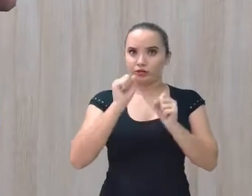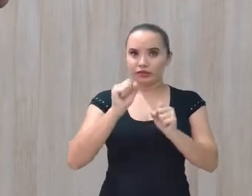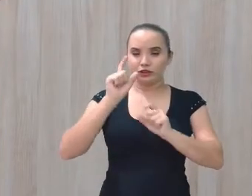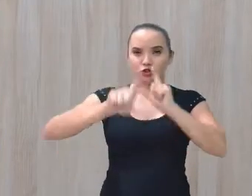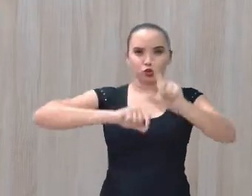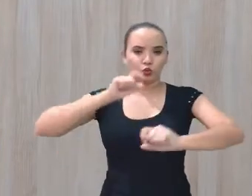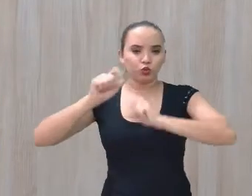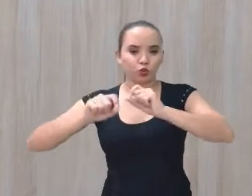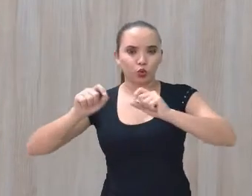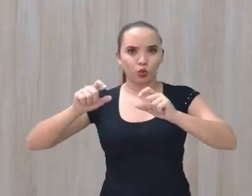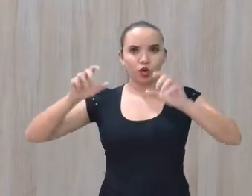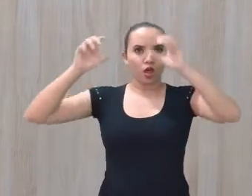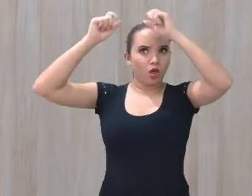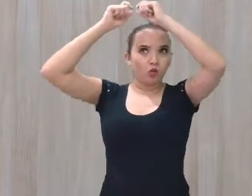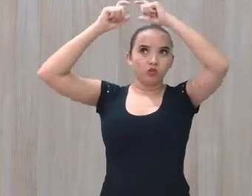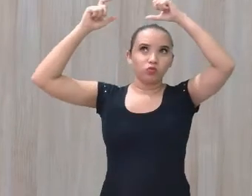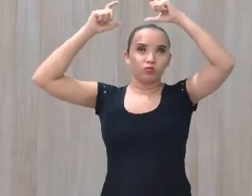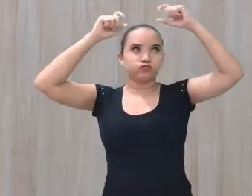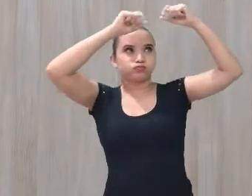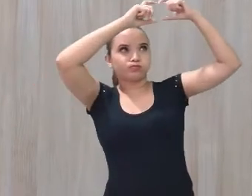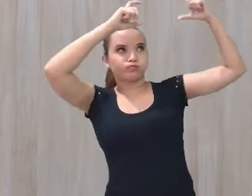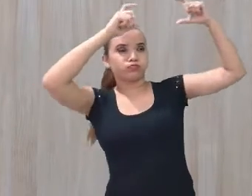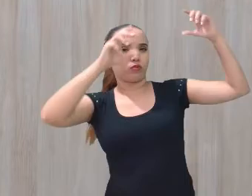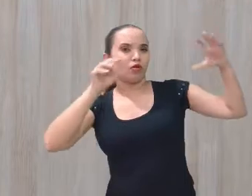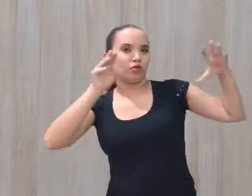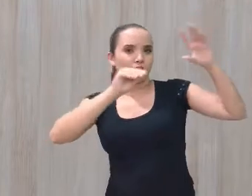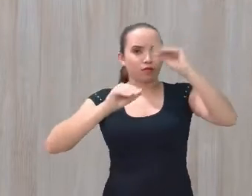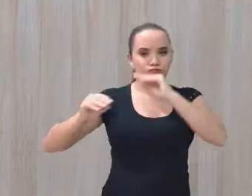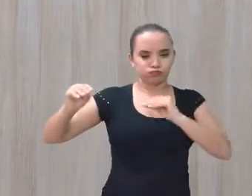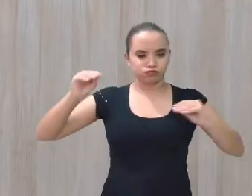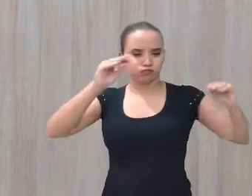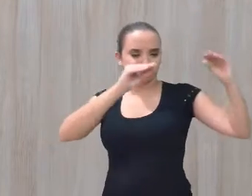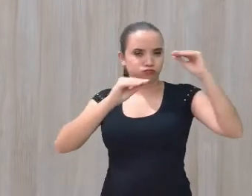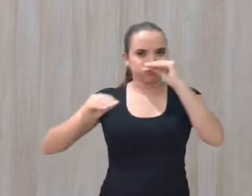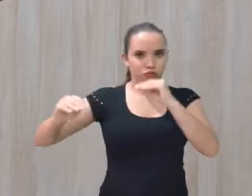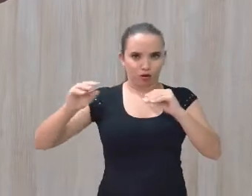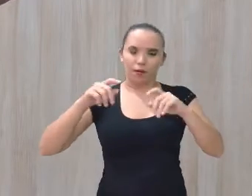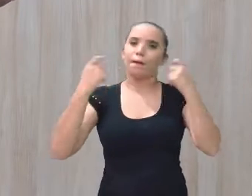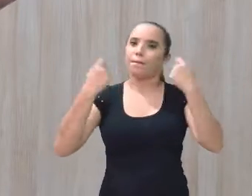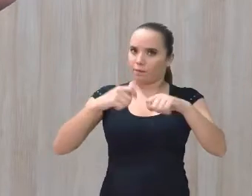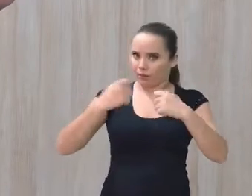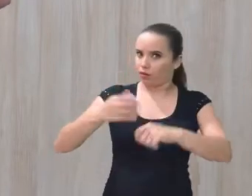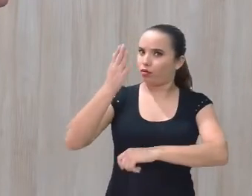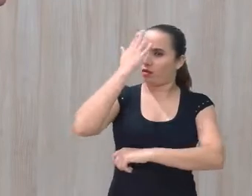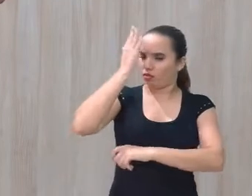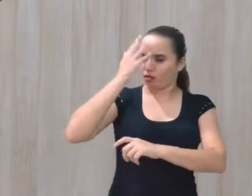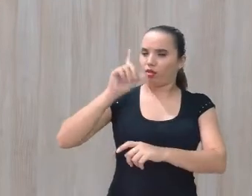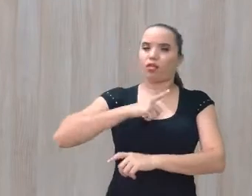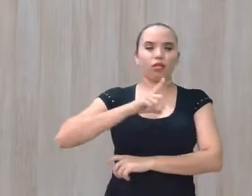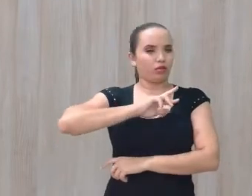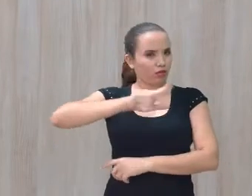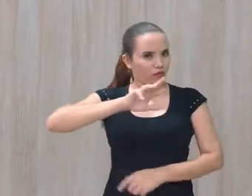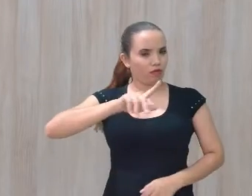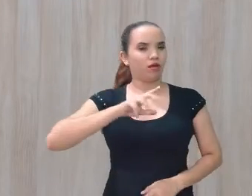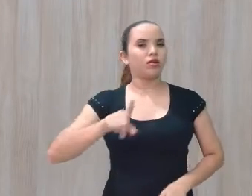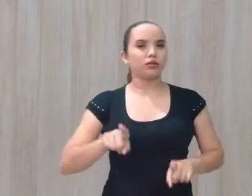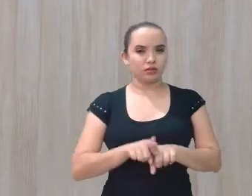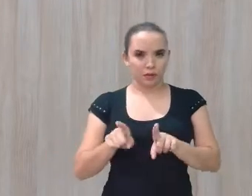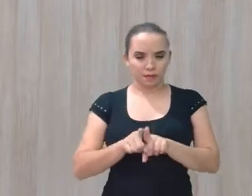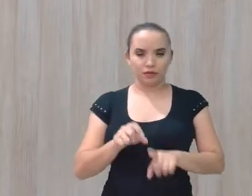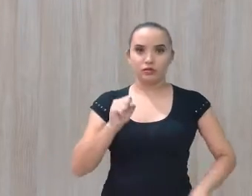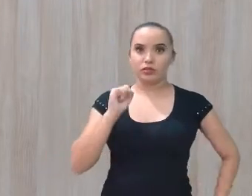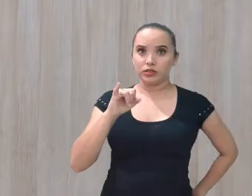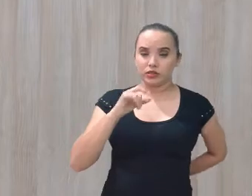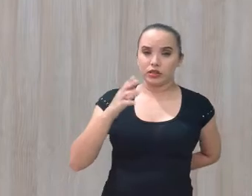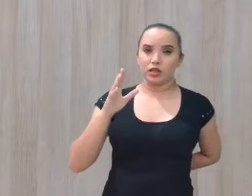escolher os balões de fala que você quer usar para falar. Os balões, eles são diferenciados, né? Se você vai pensar,